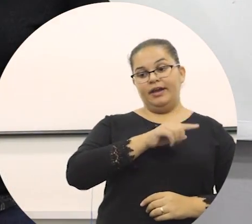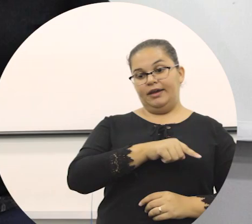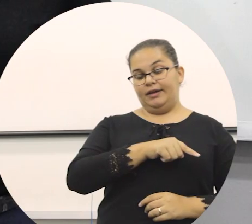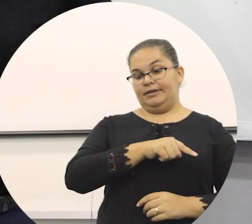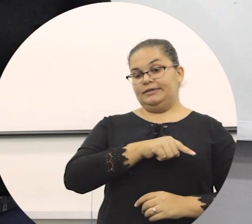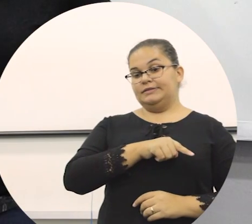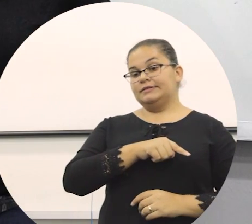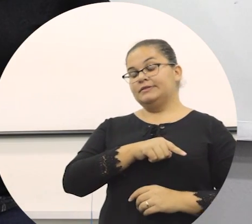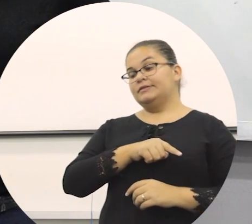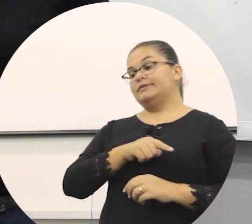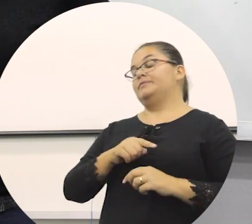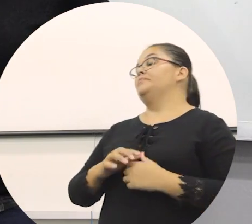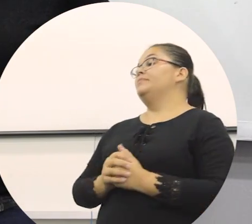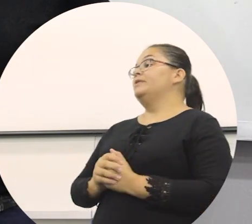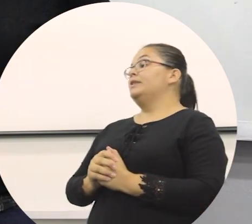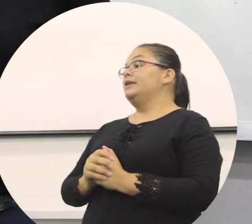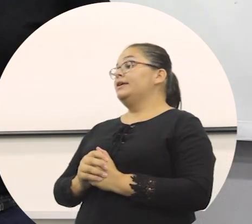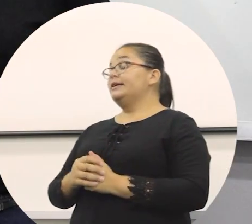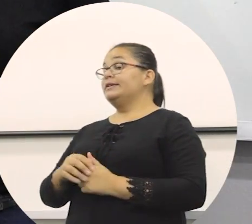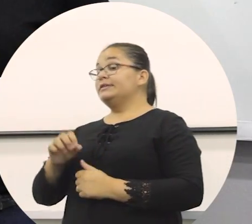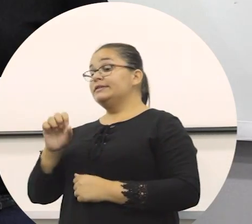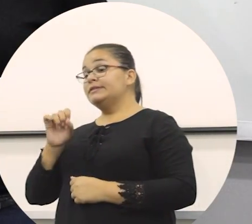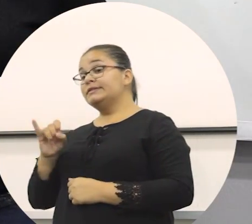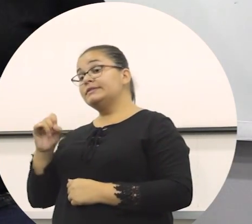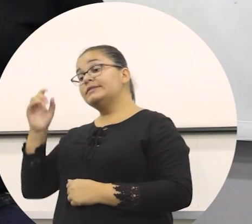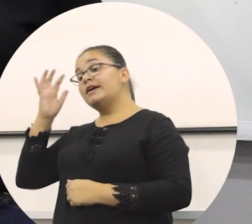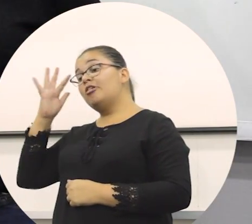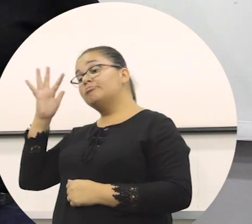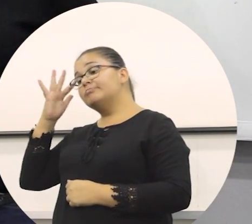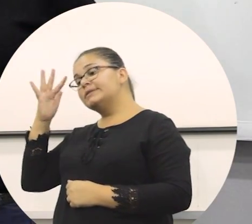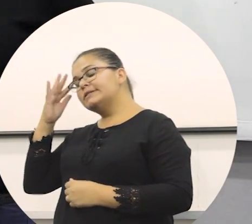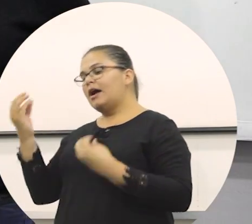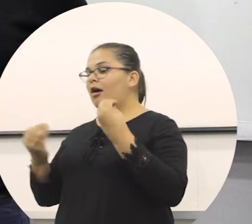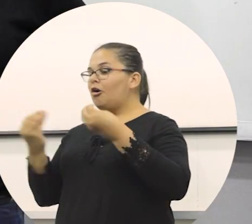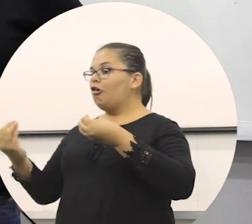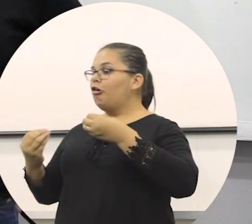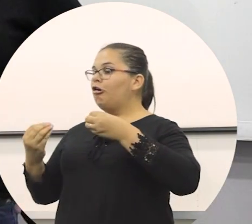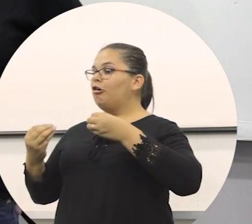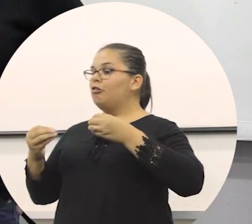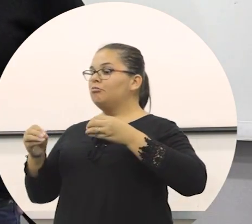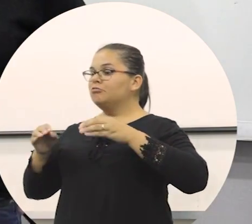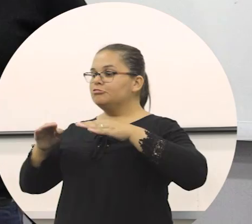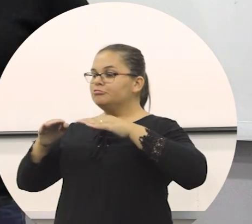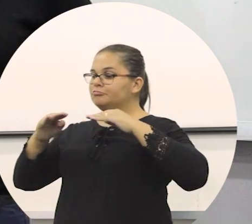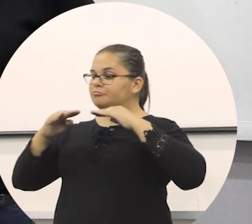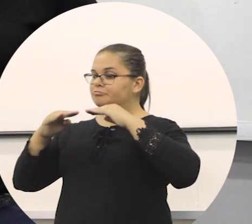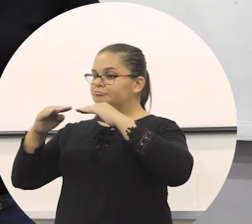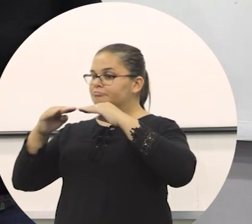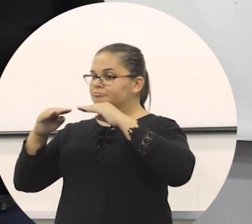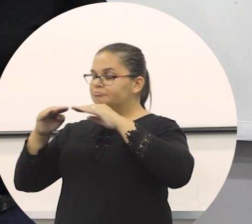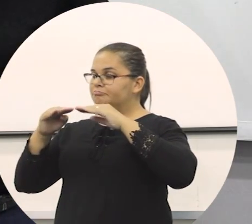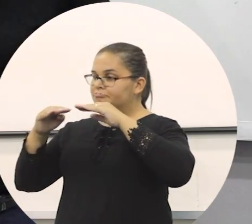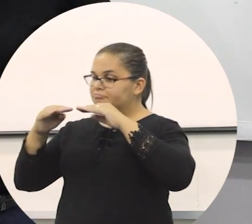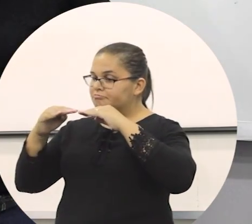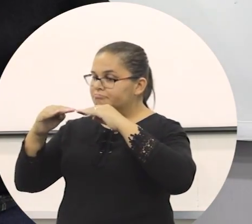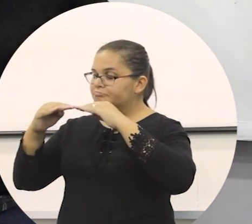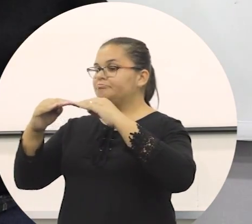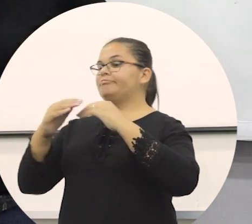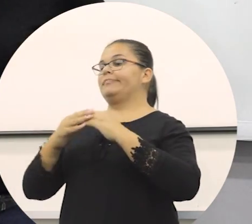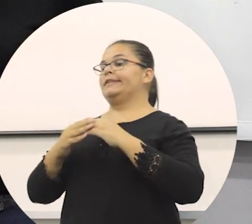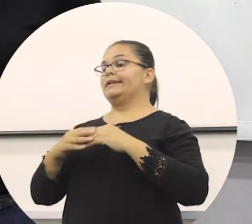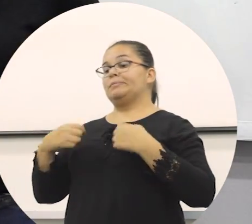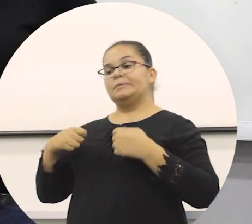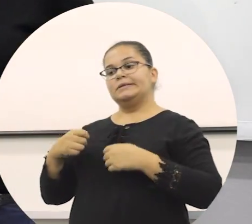língua portuguesa. E aí, se eu for pensar em um trabalho variado, na teoria, na prática, eu vou ter